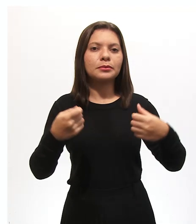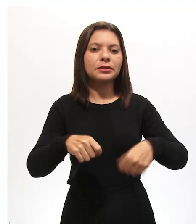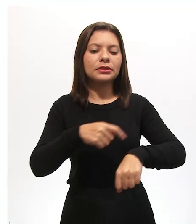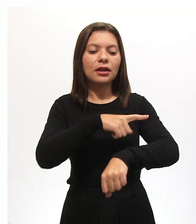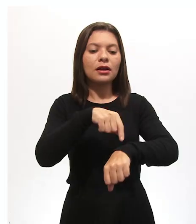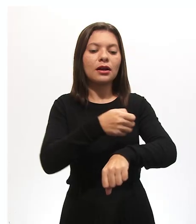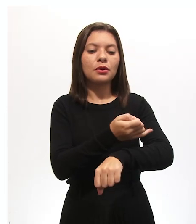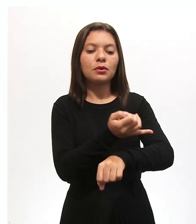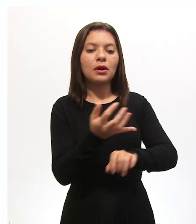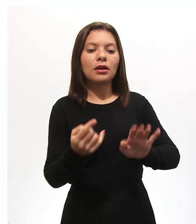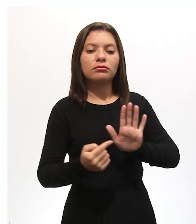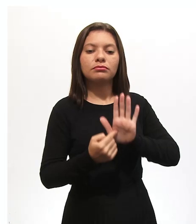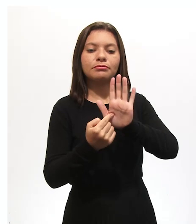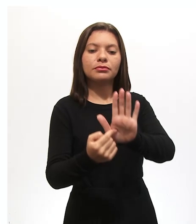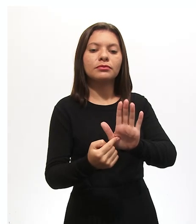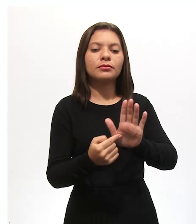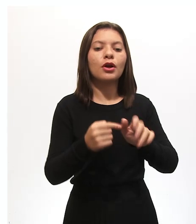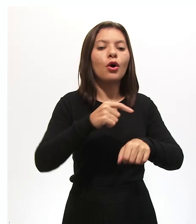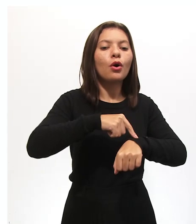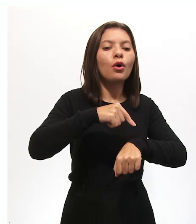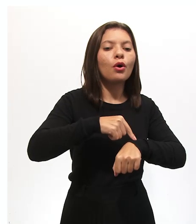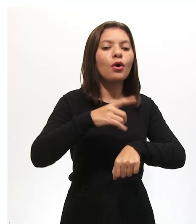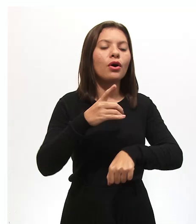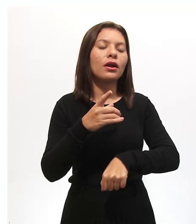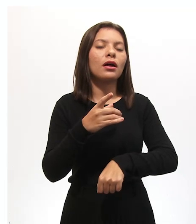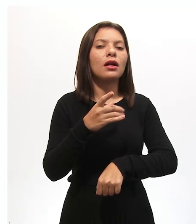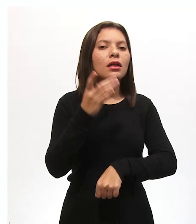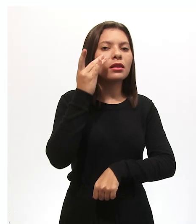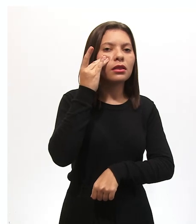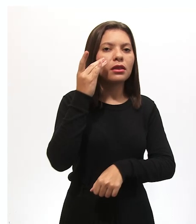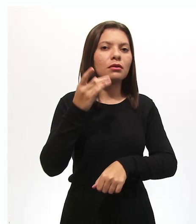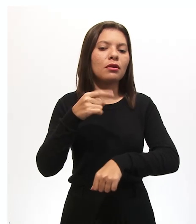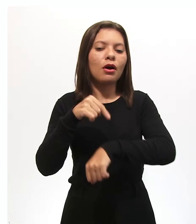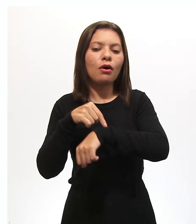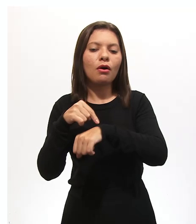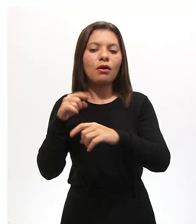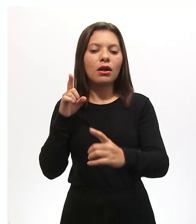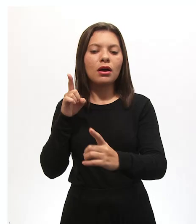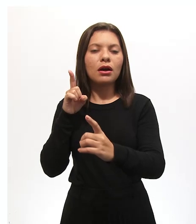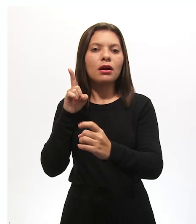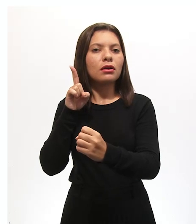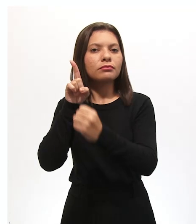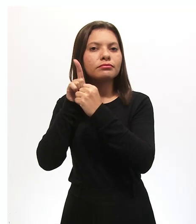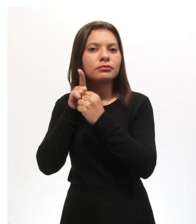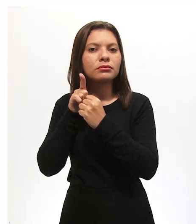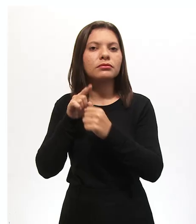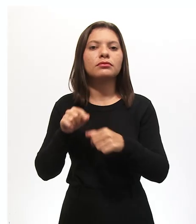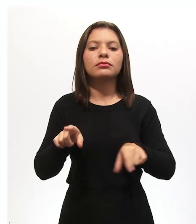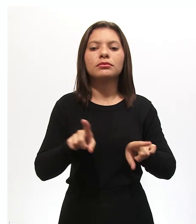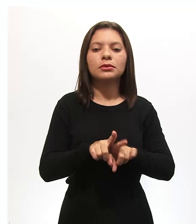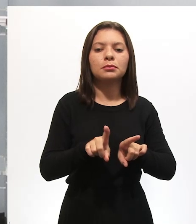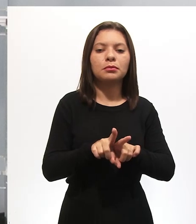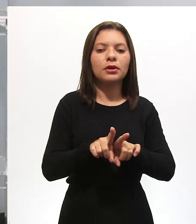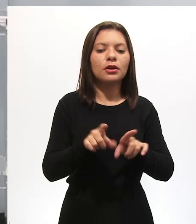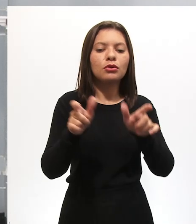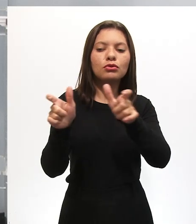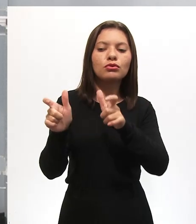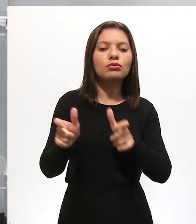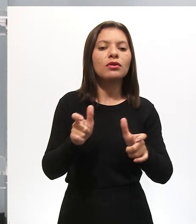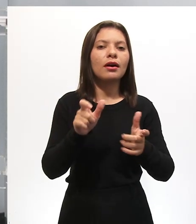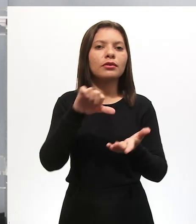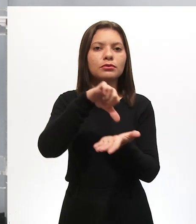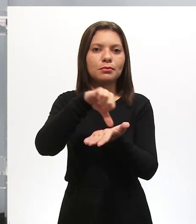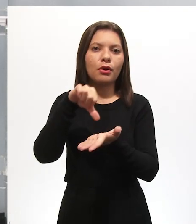carga horária presencial, carga síncrona, horários ao vivo e estrutura dos polos. É muito importante essa informação, porque